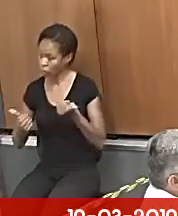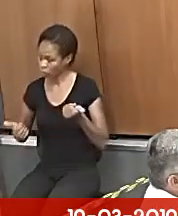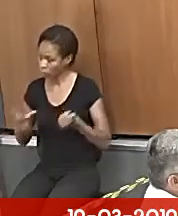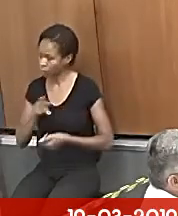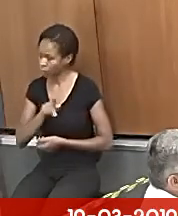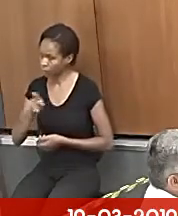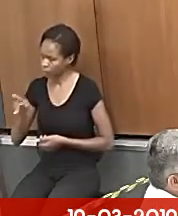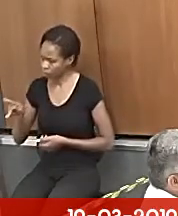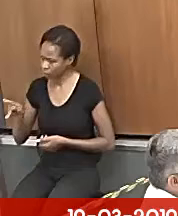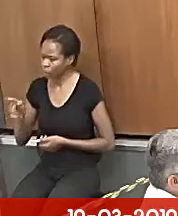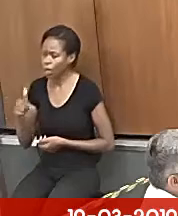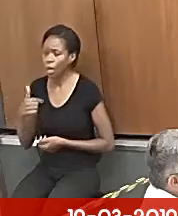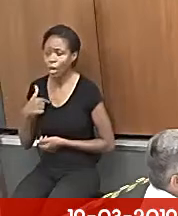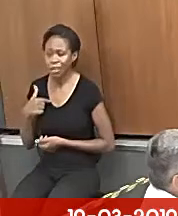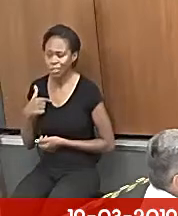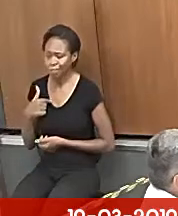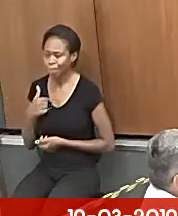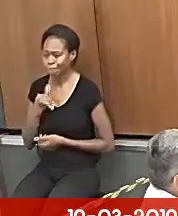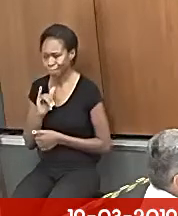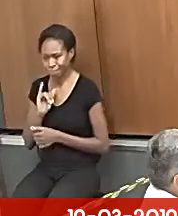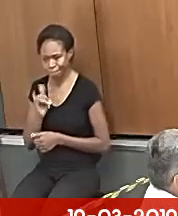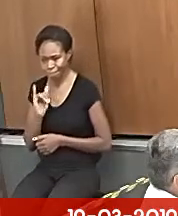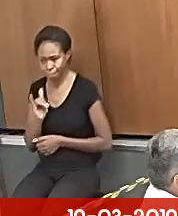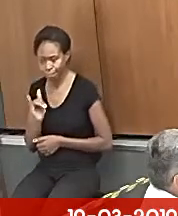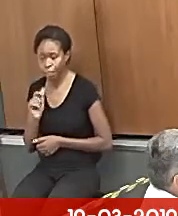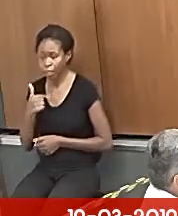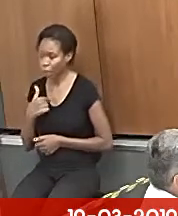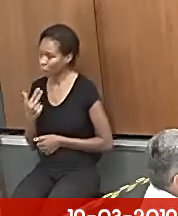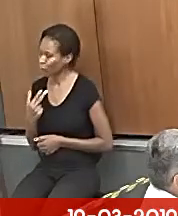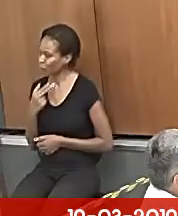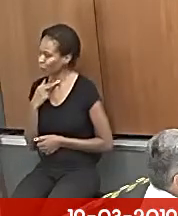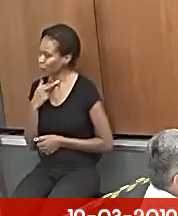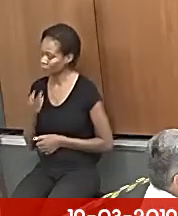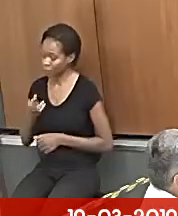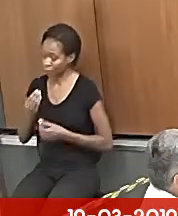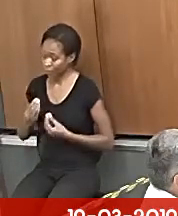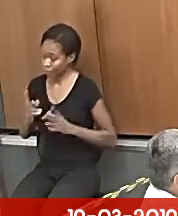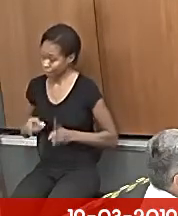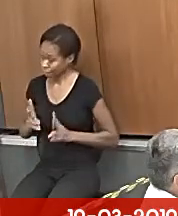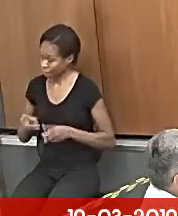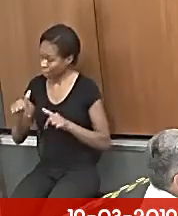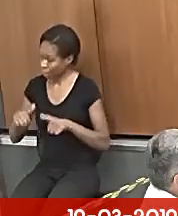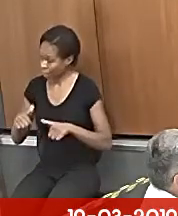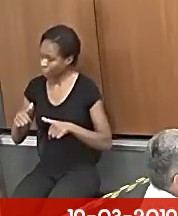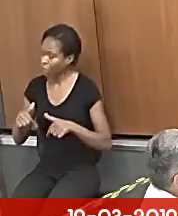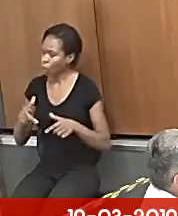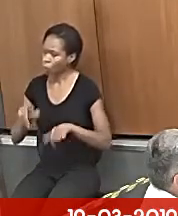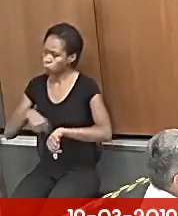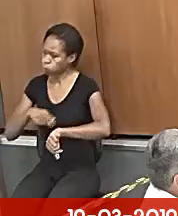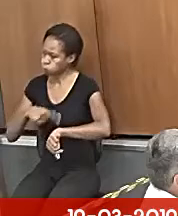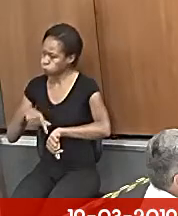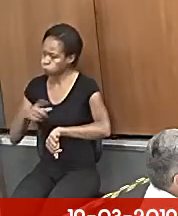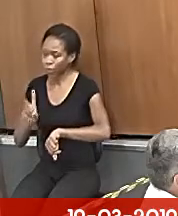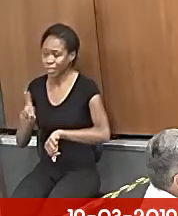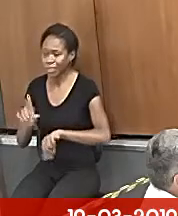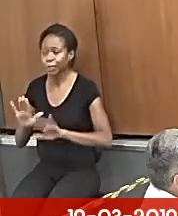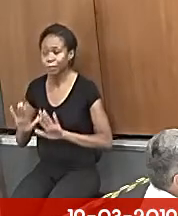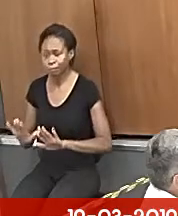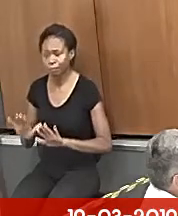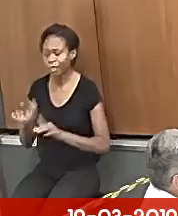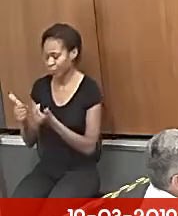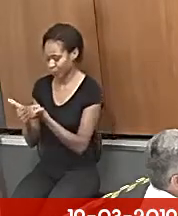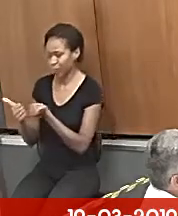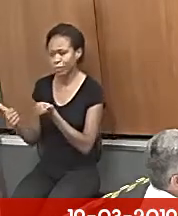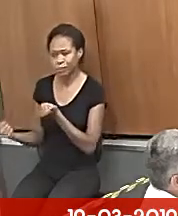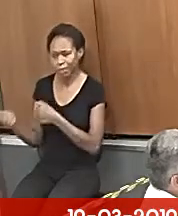informar é eu não poderei ficar nessa audiência é durante todos os trabalhos mais tarde estaremos muito bem representado pelo nosso